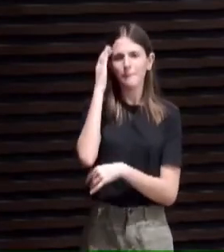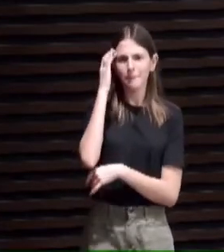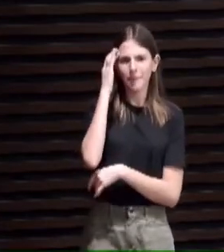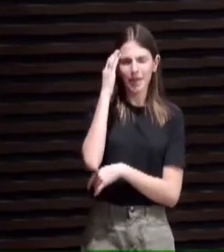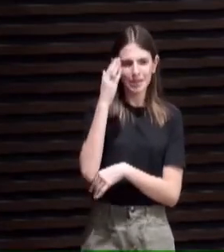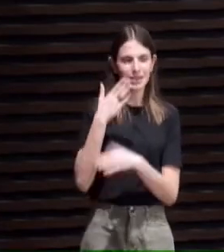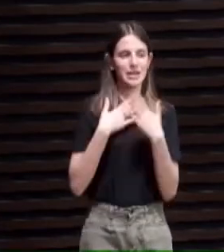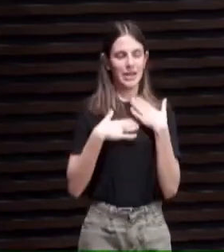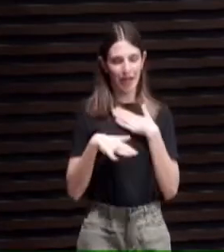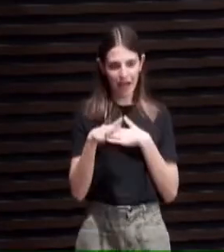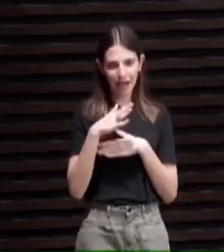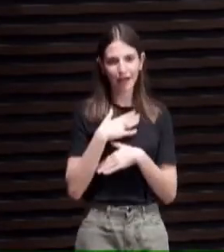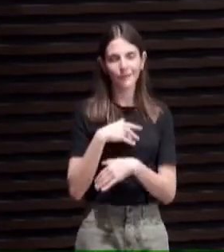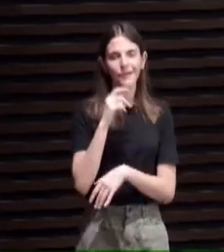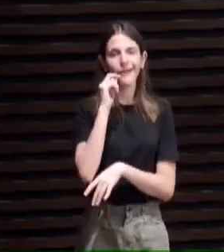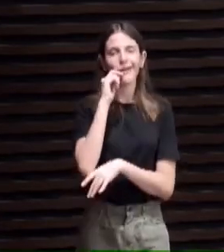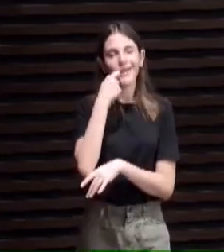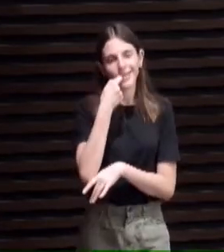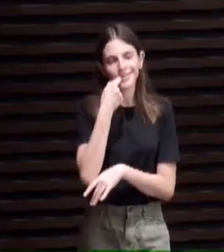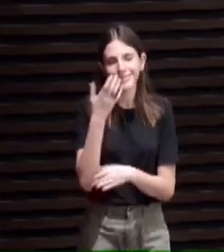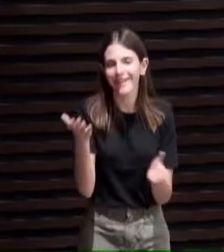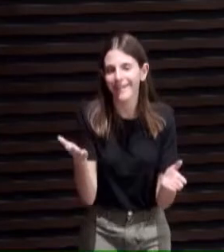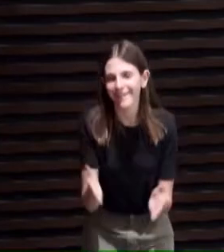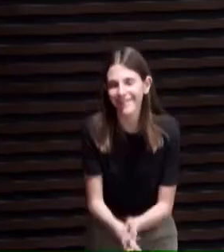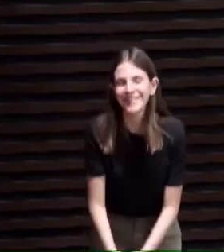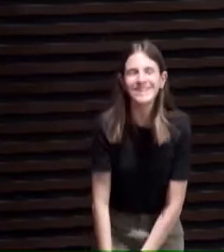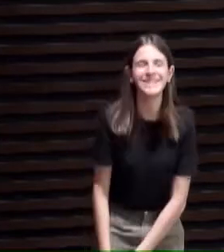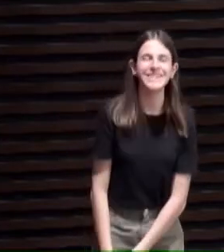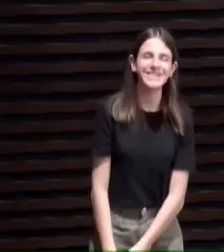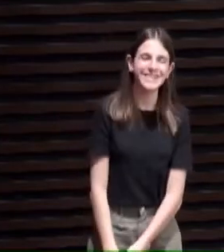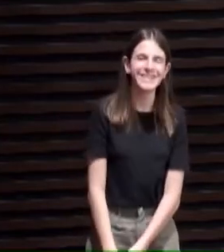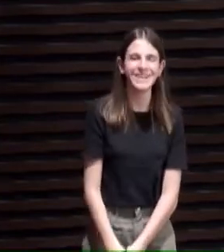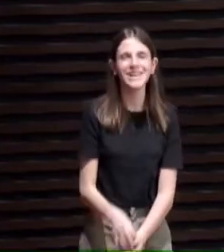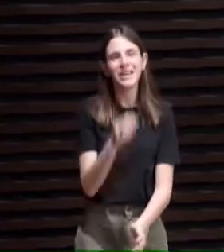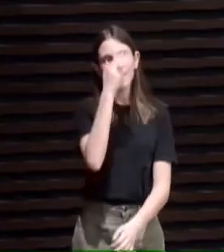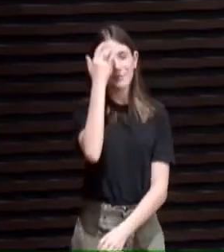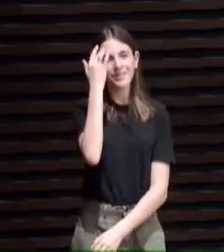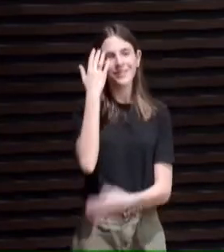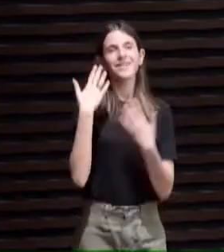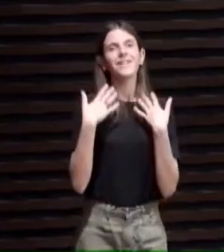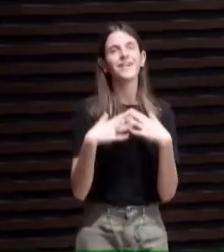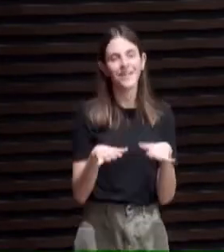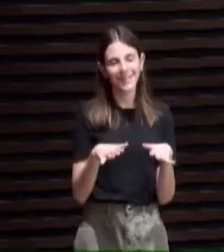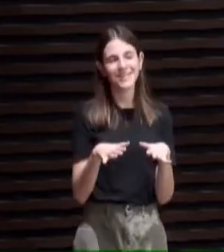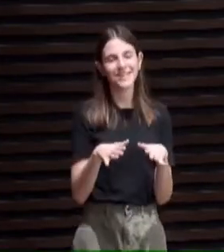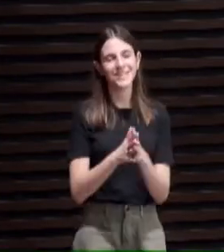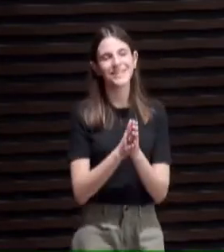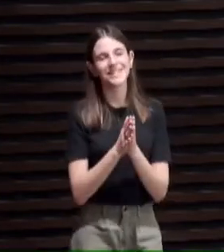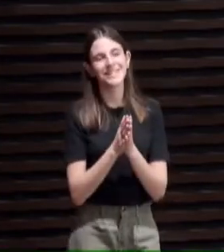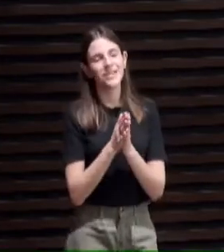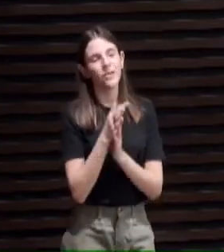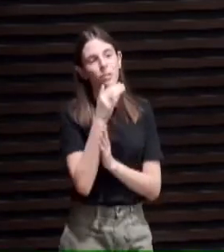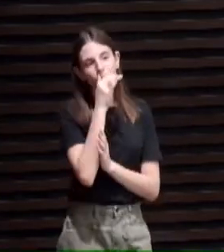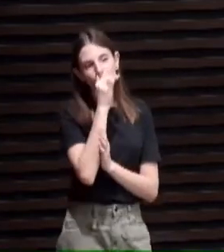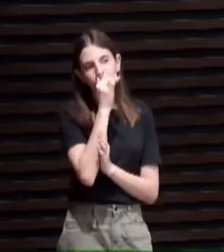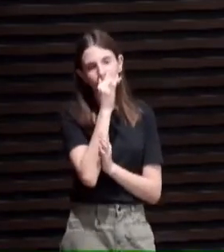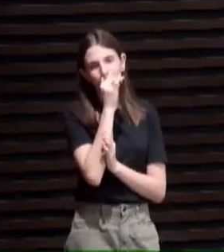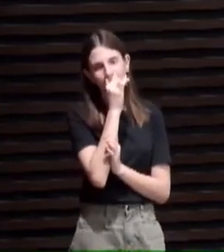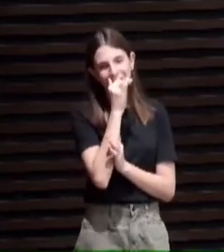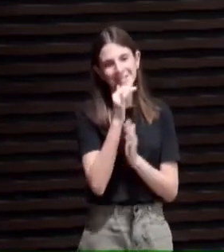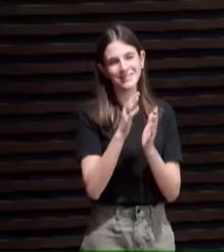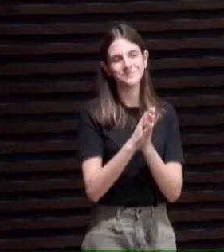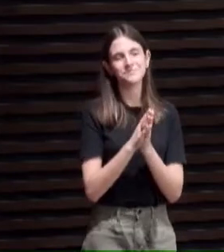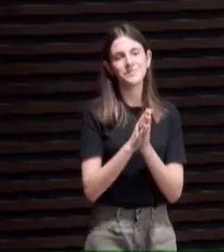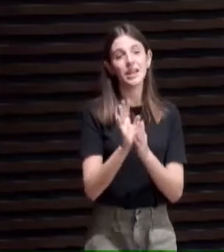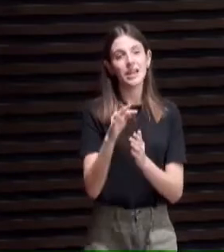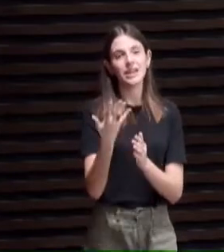calmante para ela. É mistério, irmão. Aí a pessoa, ai, puxa, ainda bem. Então